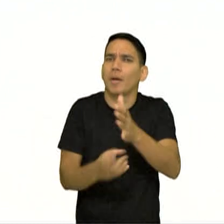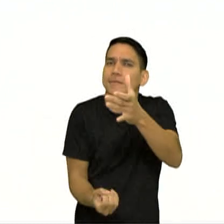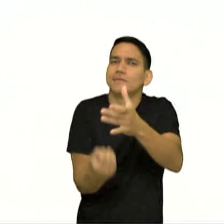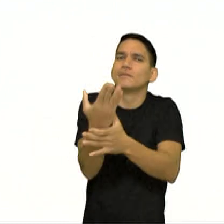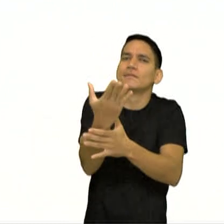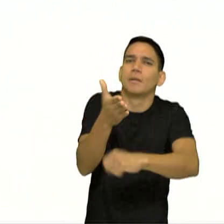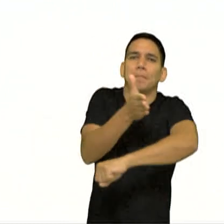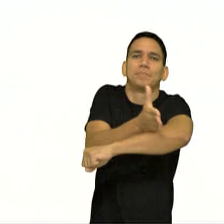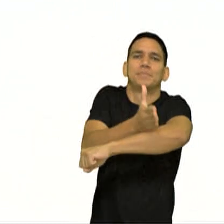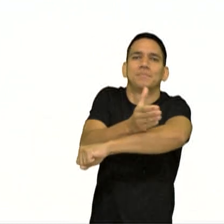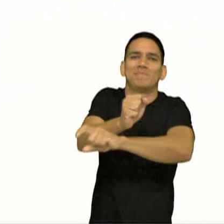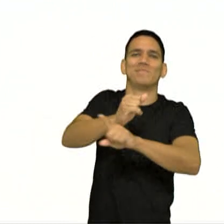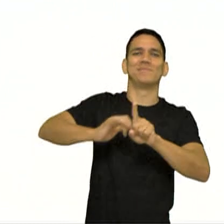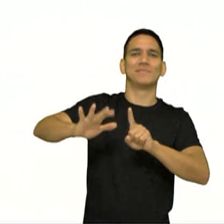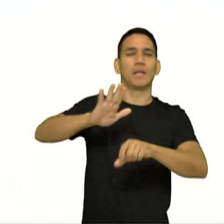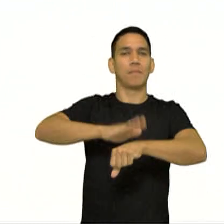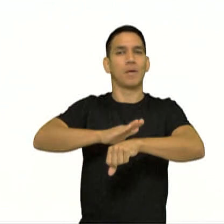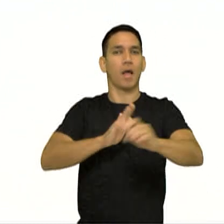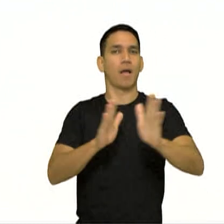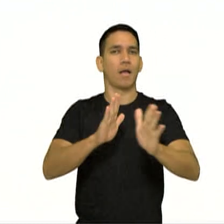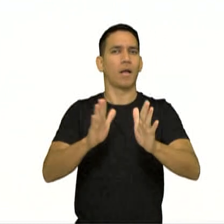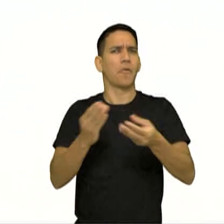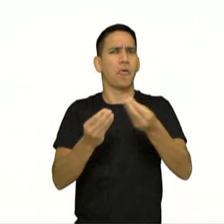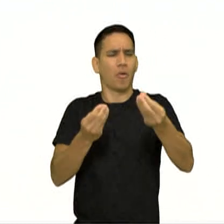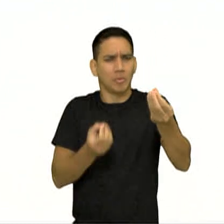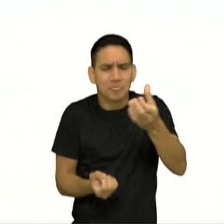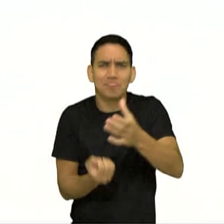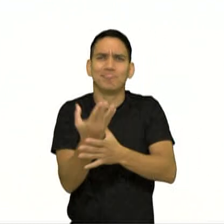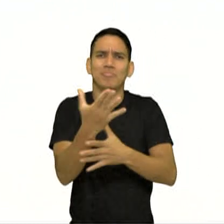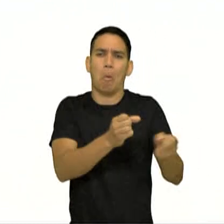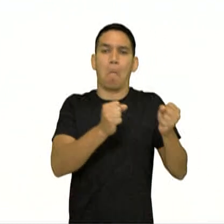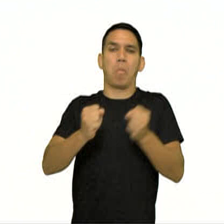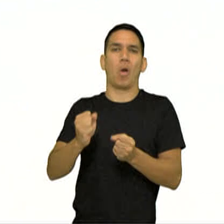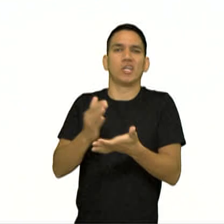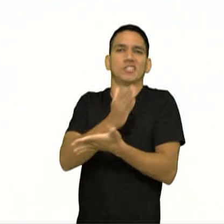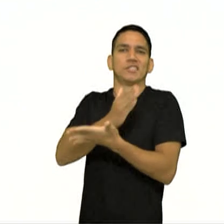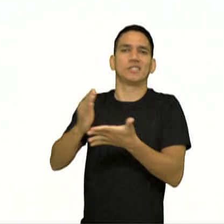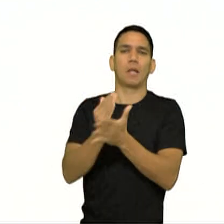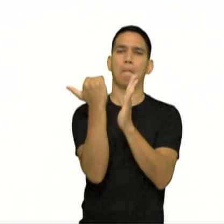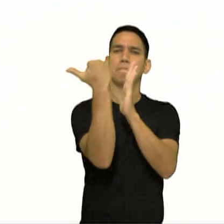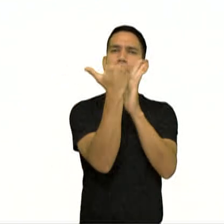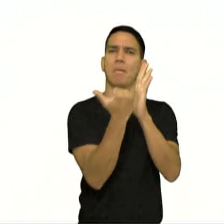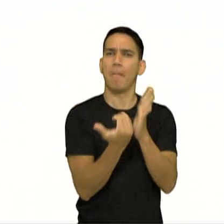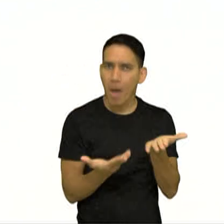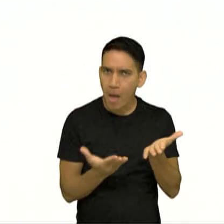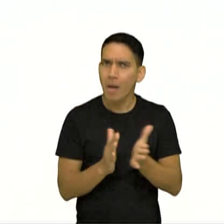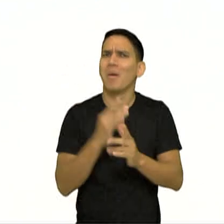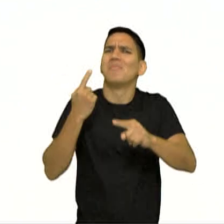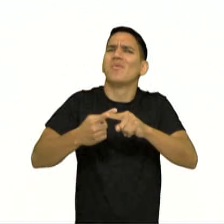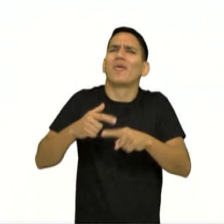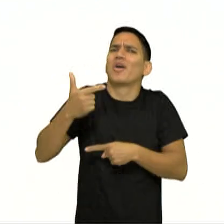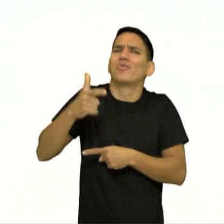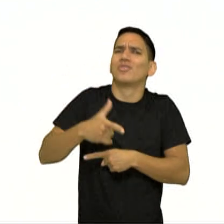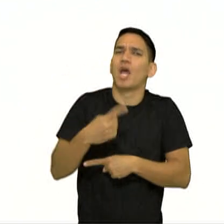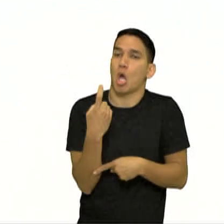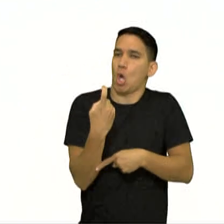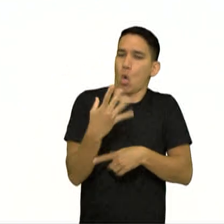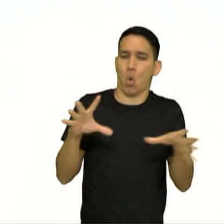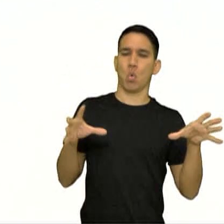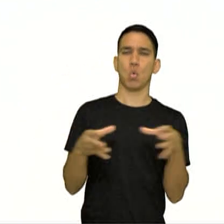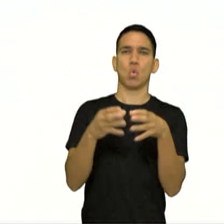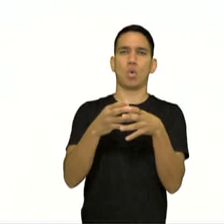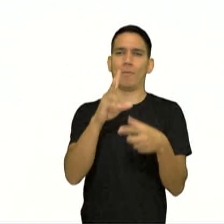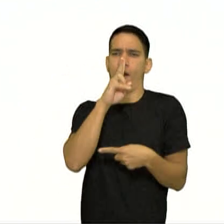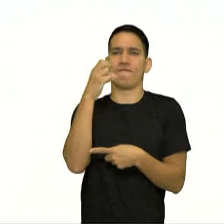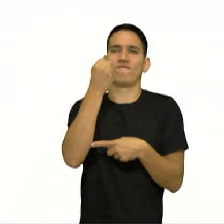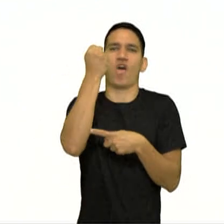formação medieval, nessa estratificação de poder, essa divisão de poder. Por que não tem uma unidade de poder forte na